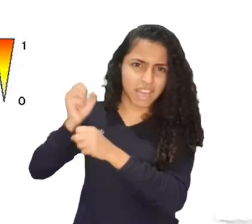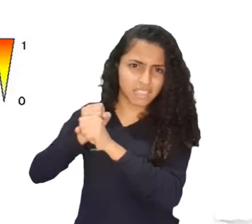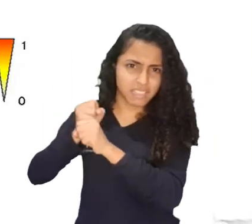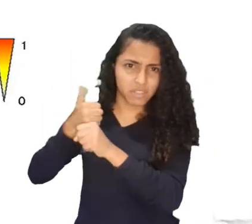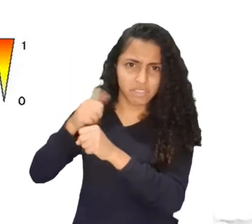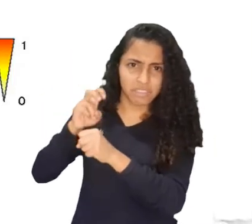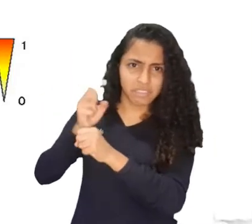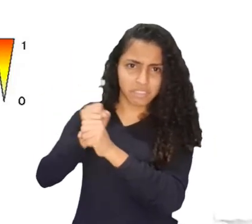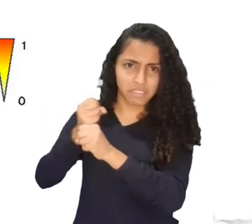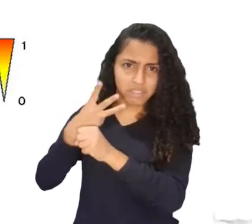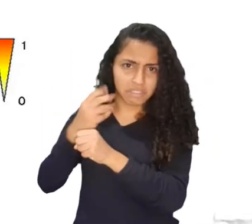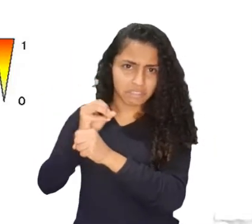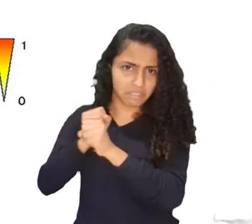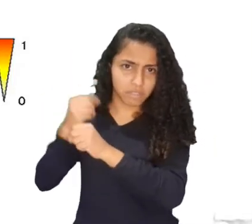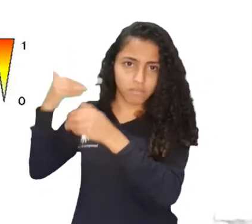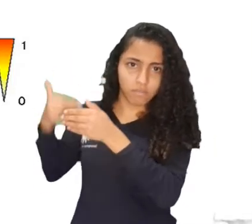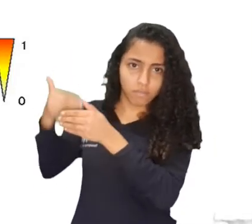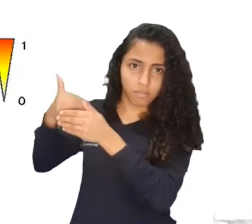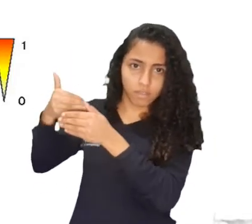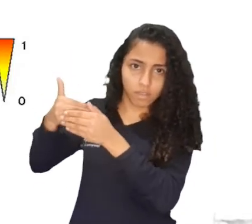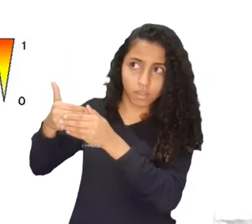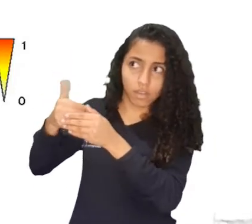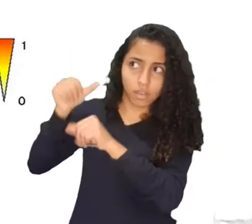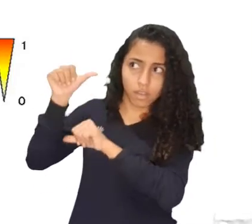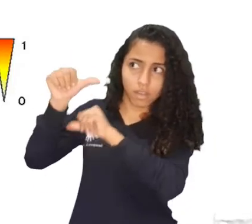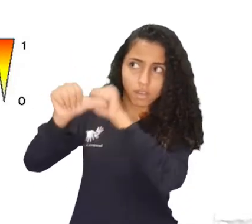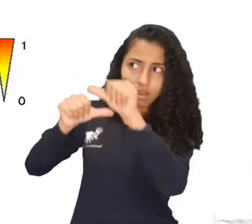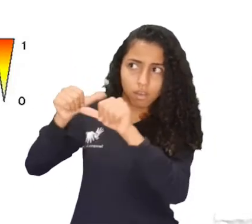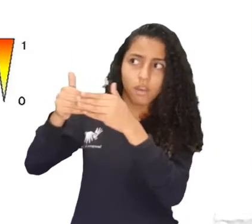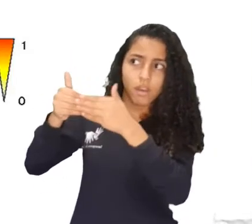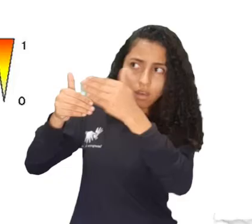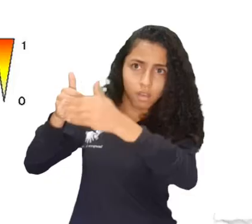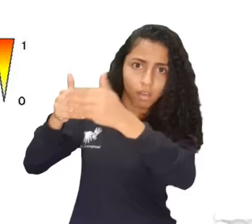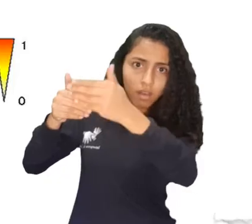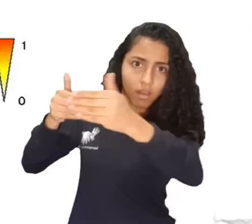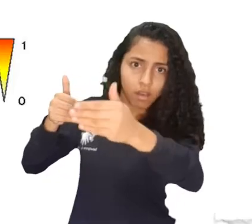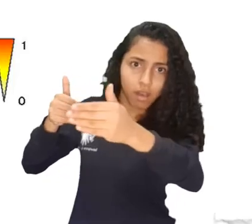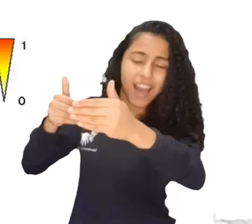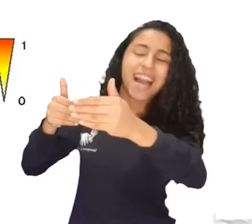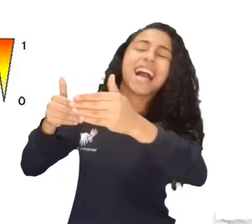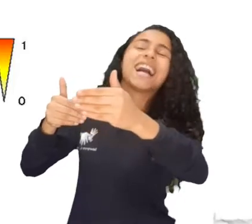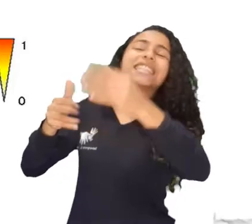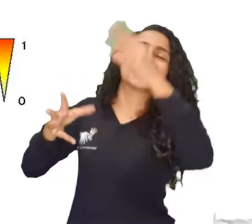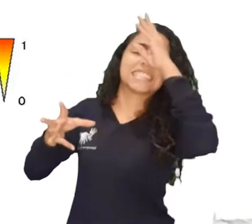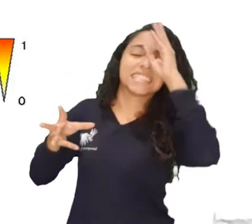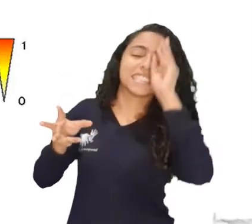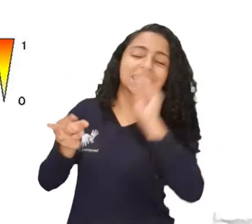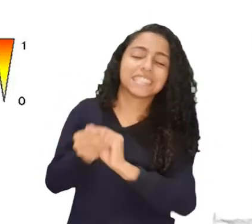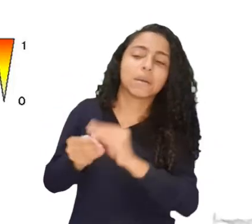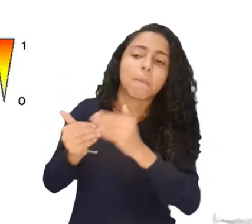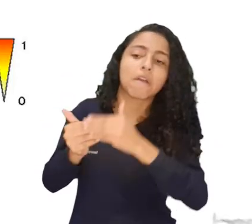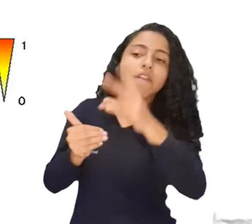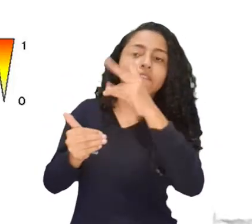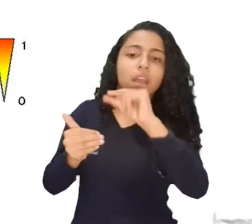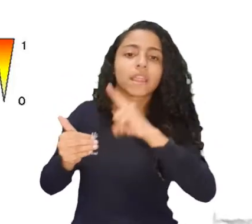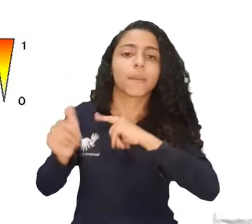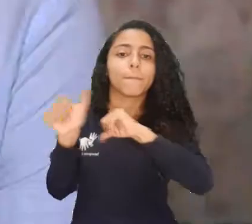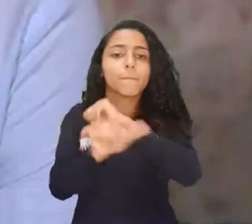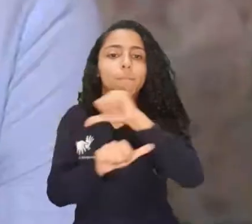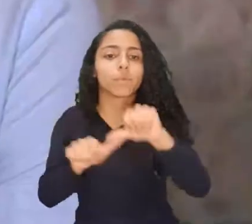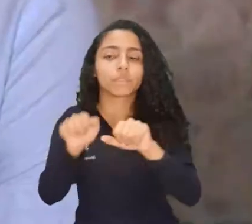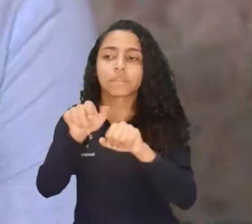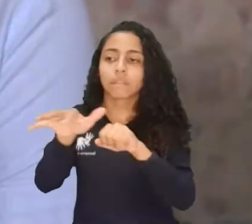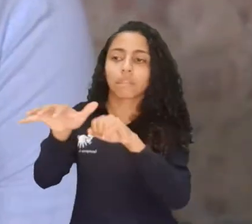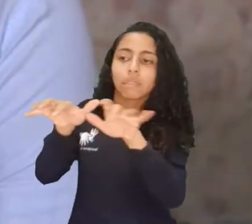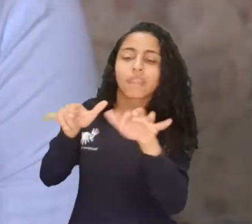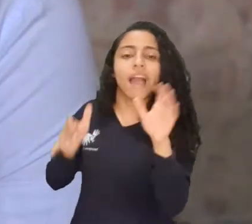e o clima mudar nessa direção, então eu devo ter uma expectativa de mudança na distribuição da espécie dessa forma.